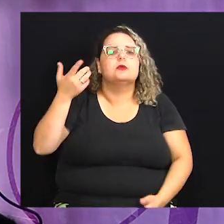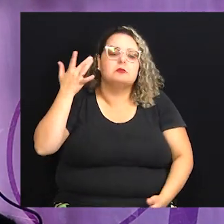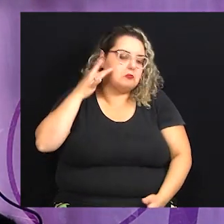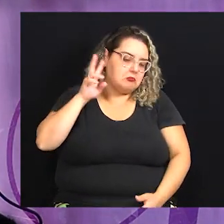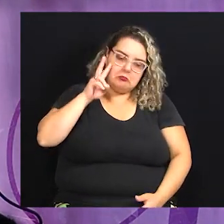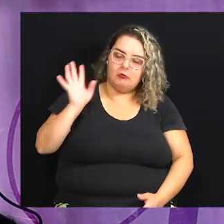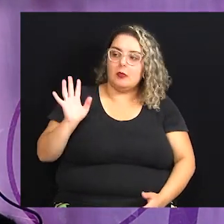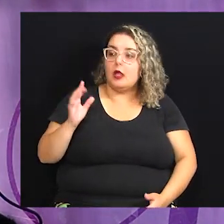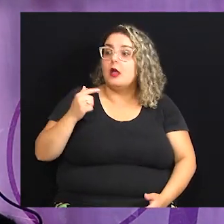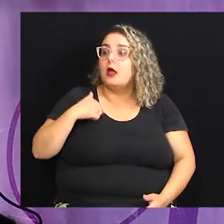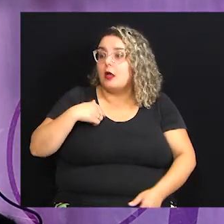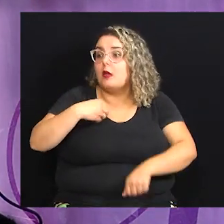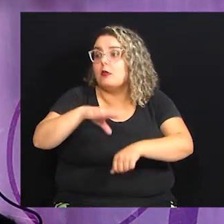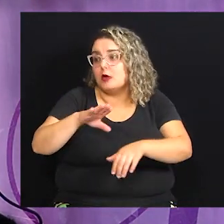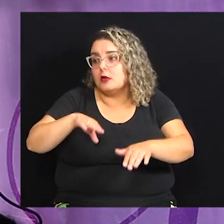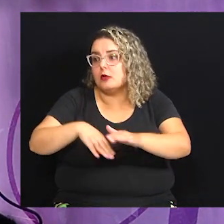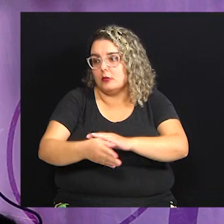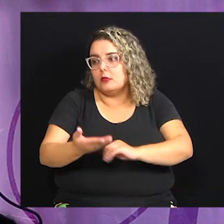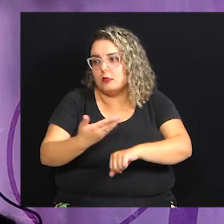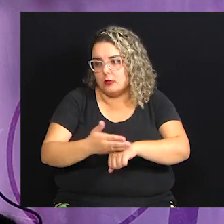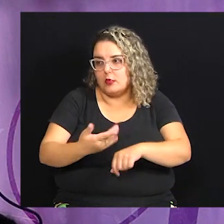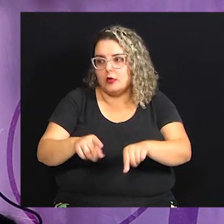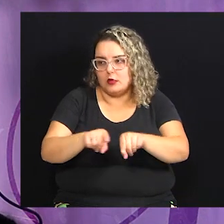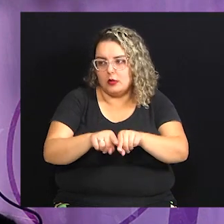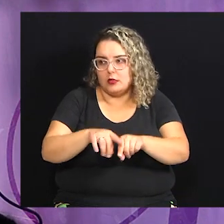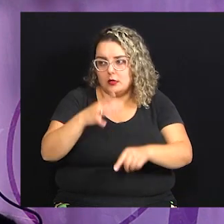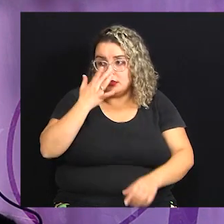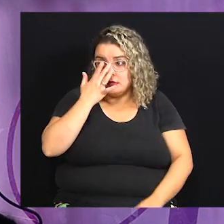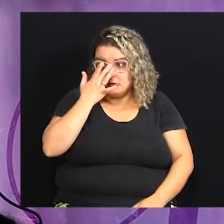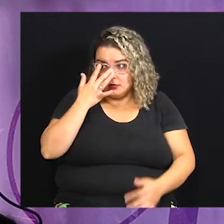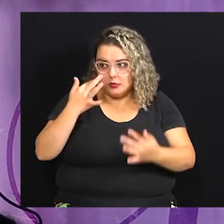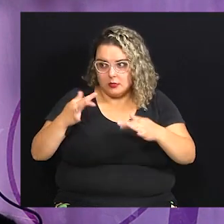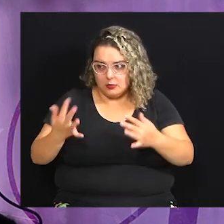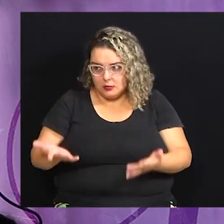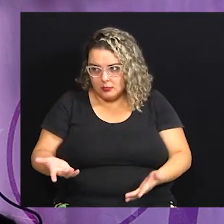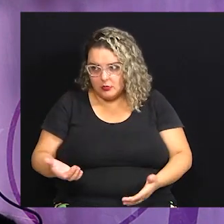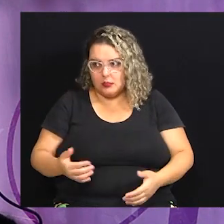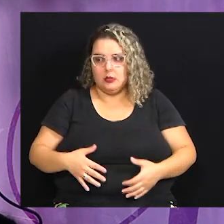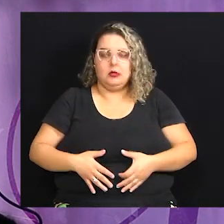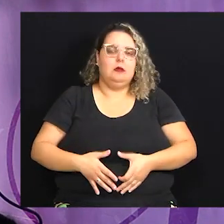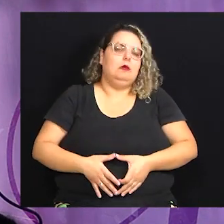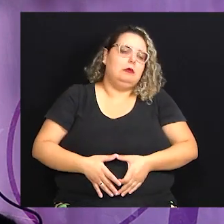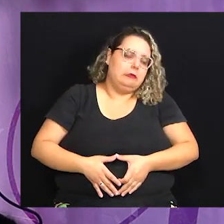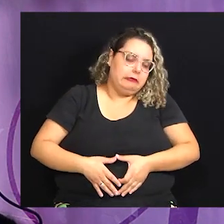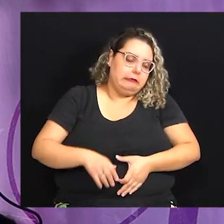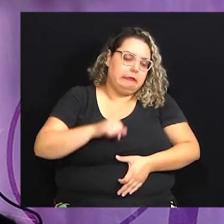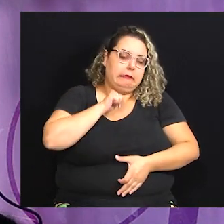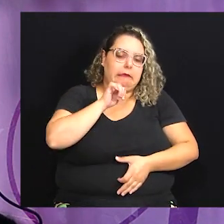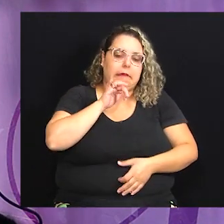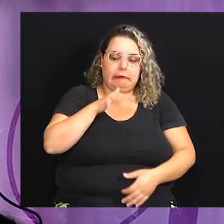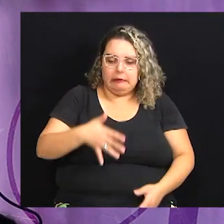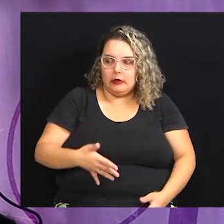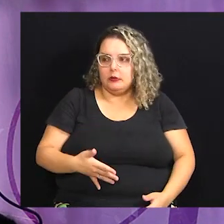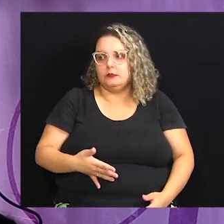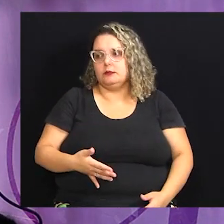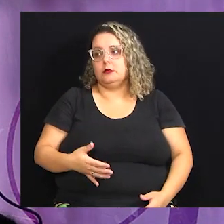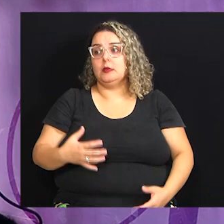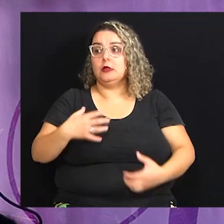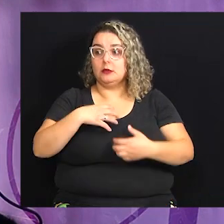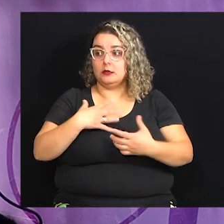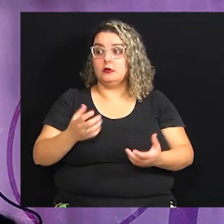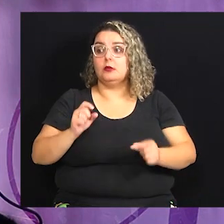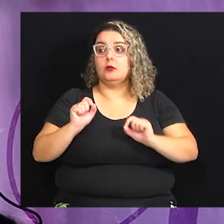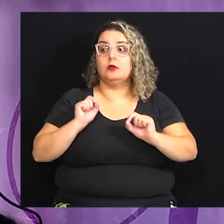Então, eu vou dar uma dica que eu costumo praticar, que eu também tenho minhas dores, tenho minhas cólicas menstruais, tenho também